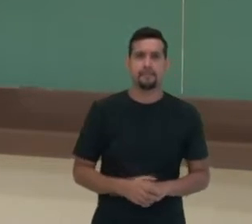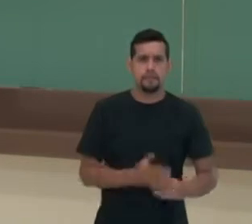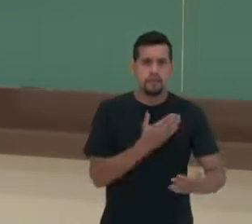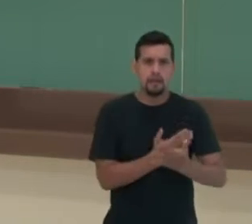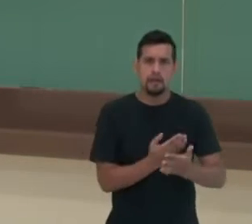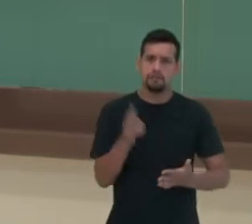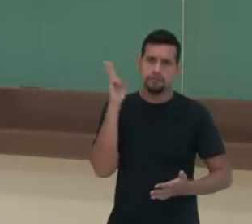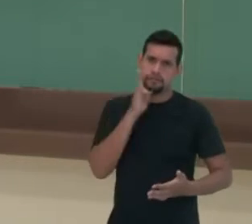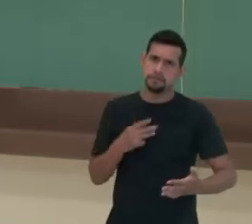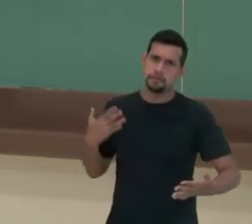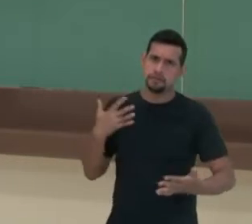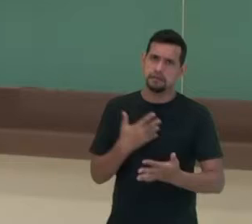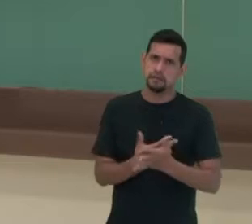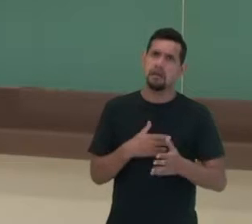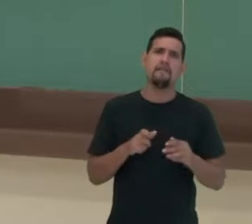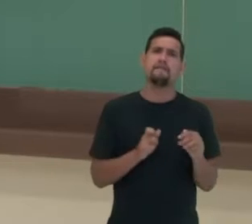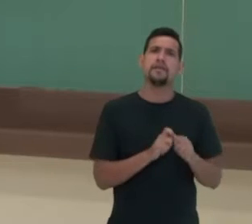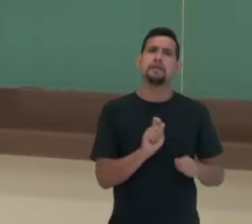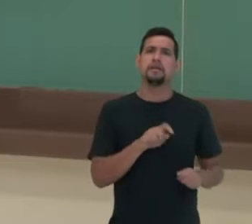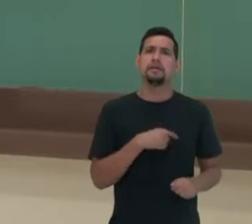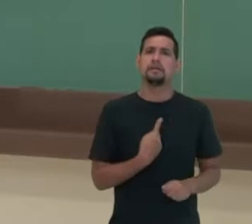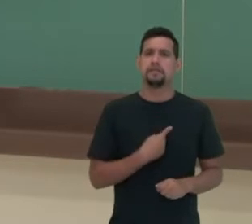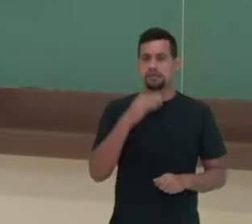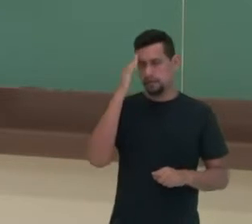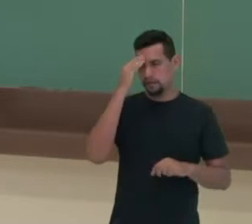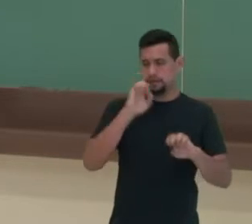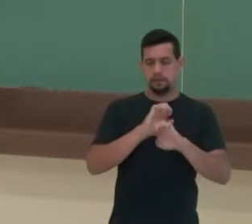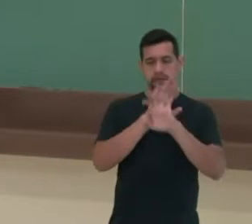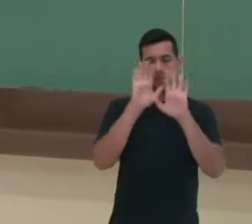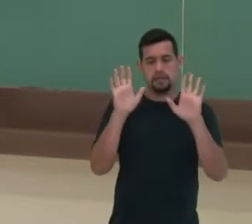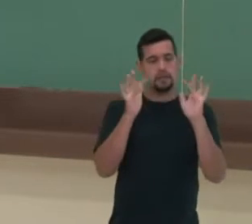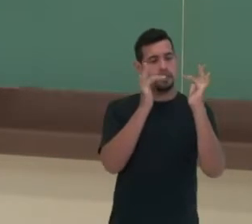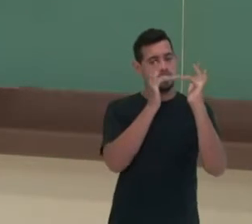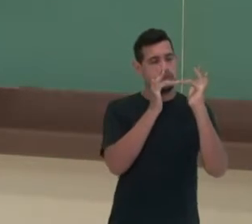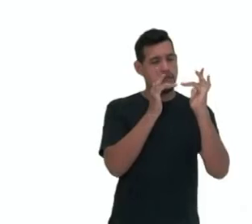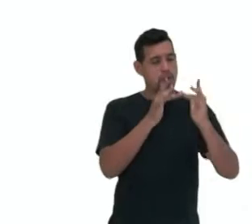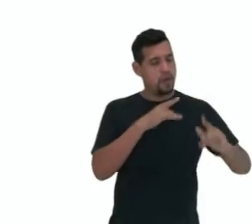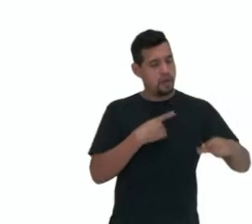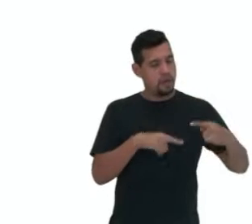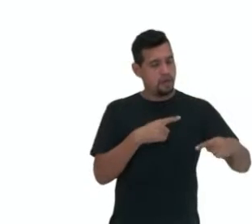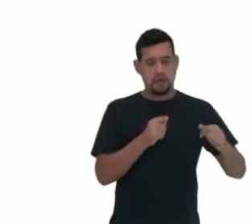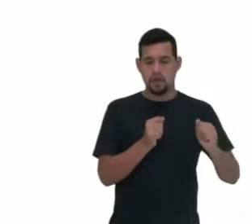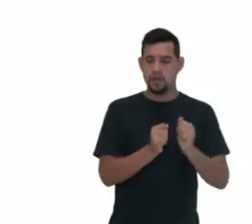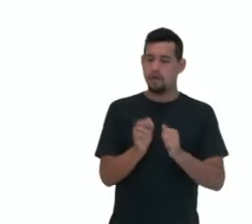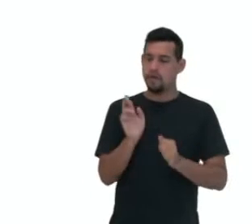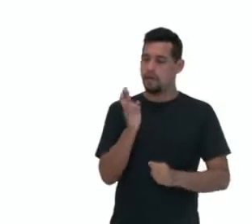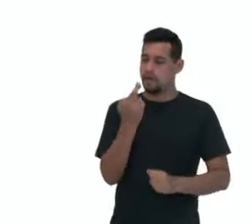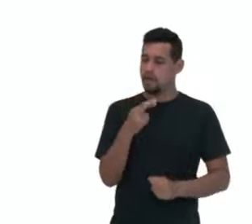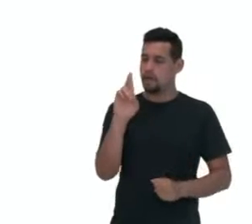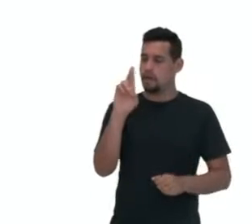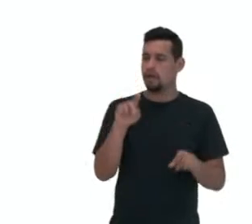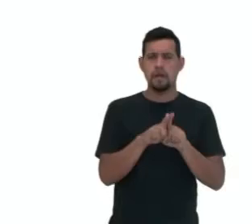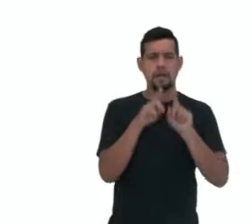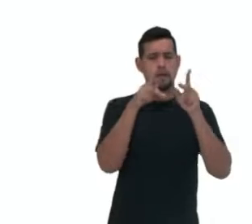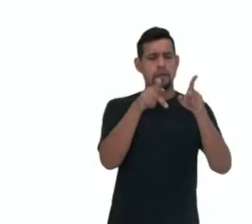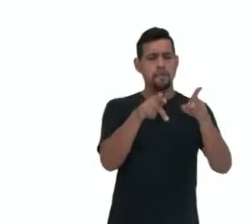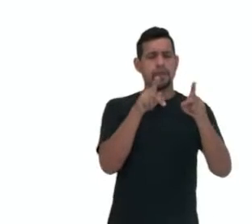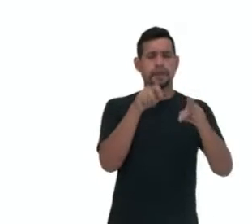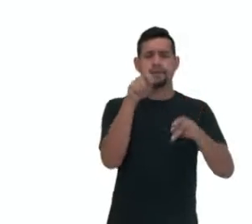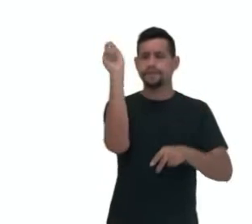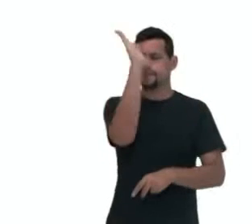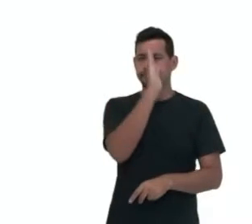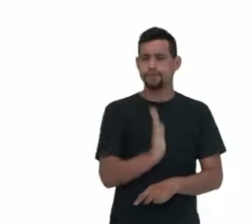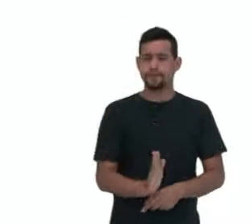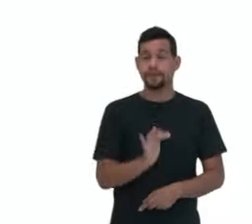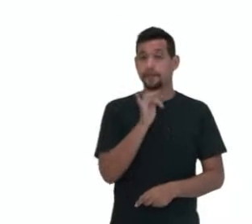história do Império Romano possibilita entender a relação entre política e religião na Antiguidade. Observa-se o seu legado no Brasil,